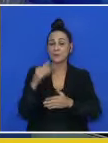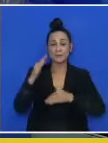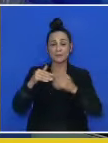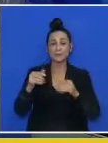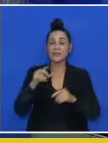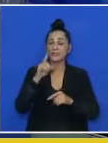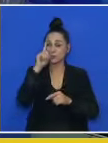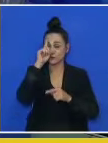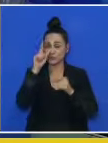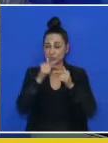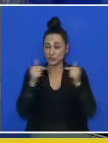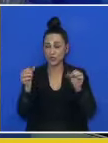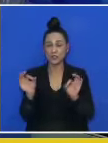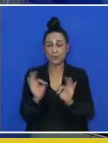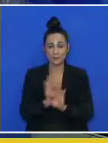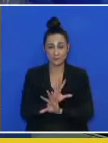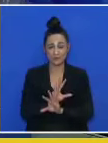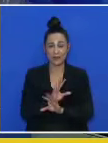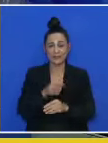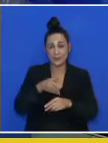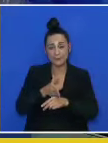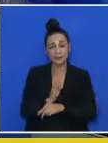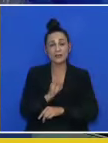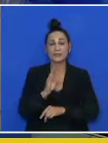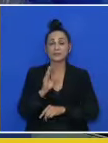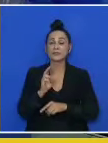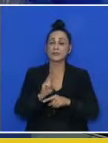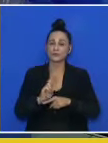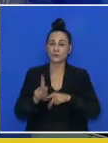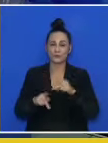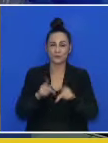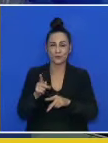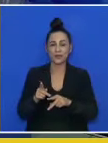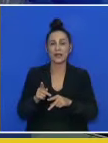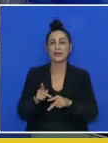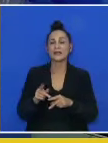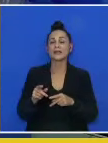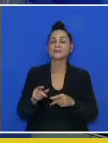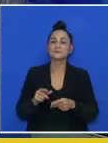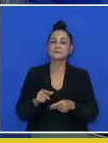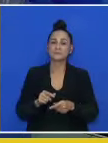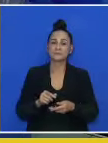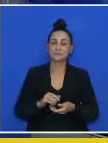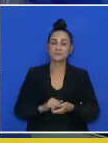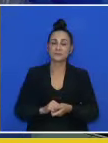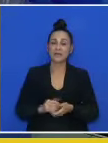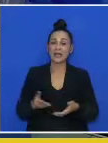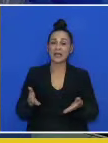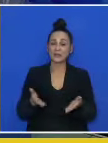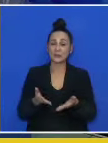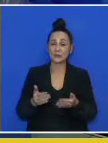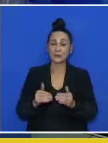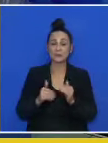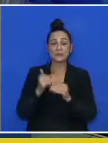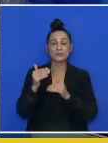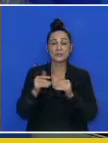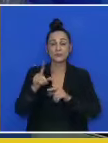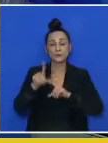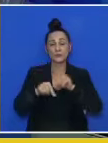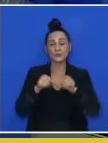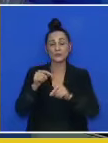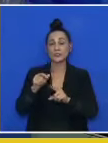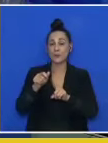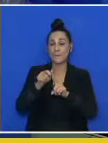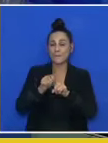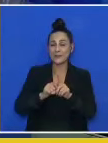etapa do dia de sorte realizada, validada pelas auditoras populares, aqui a Gleidiana e a Lucindra. Agora passaremos ao sorteio